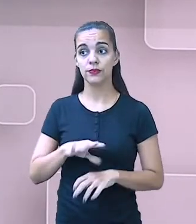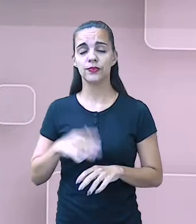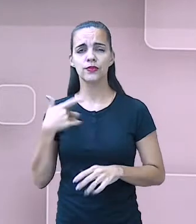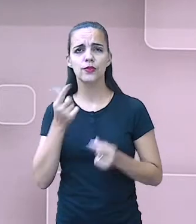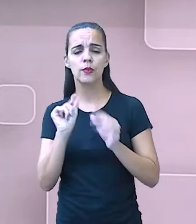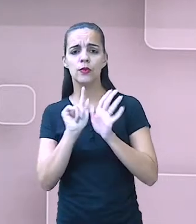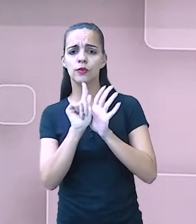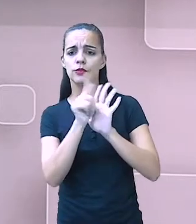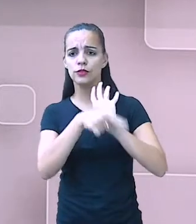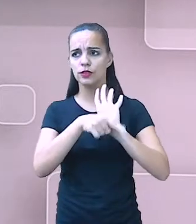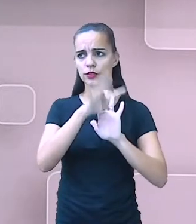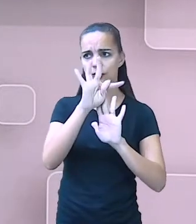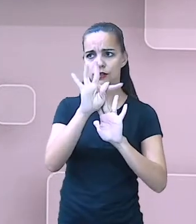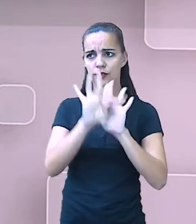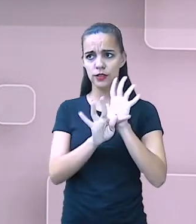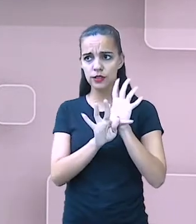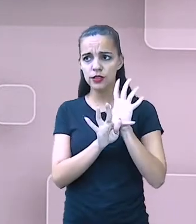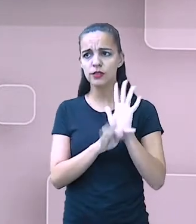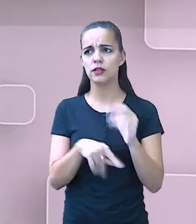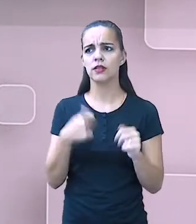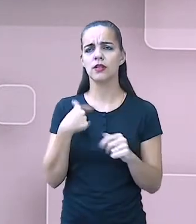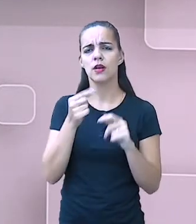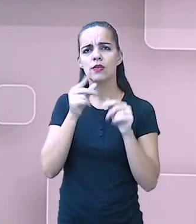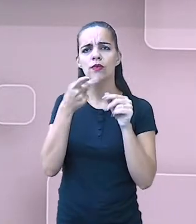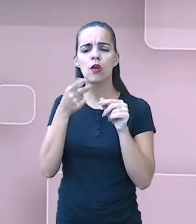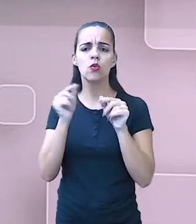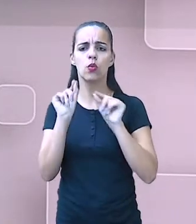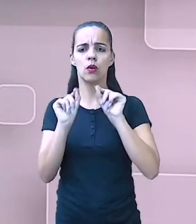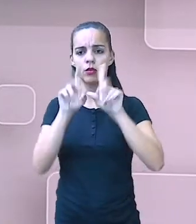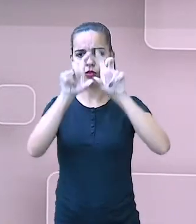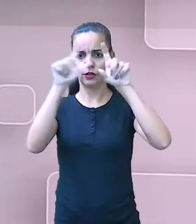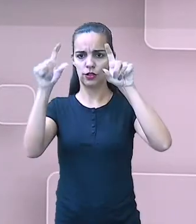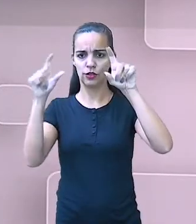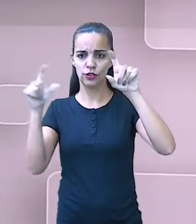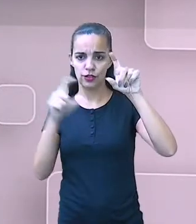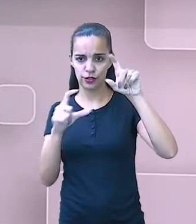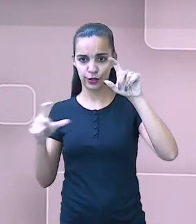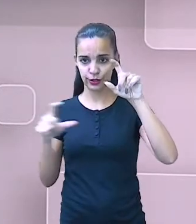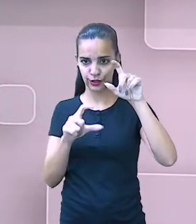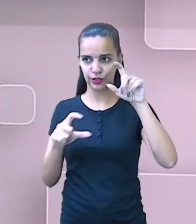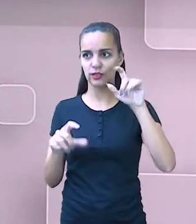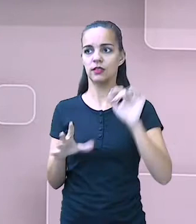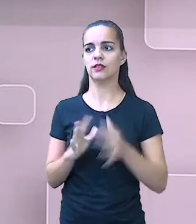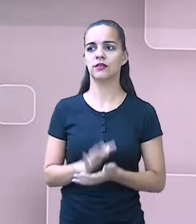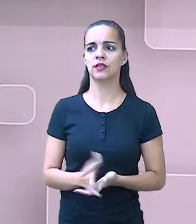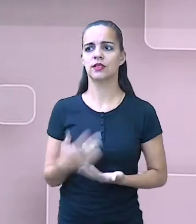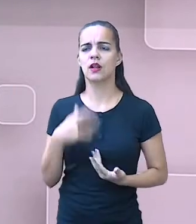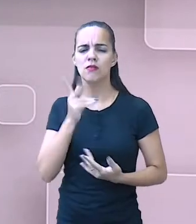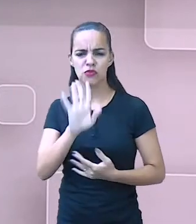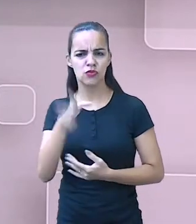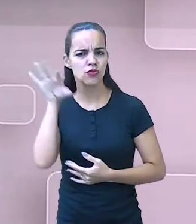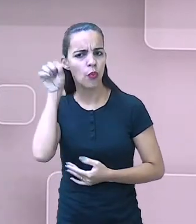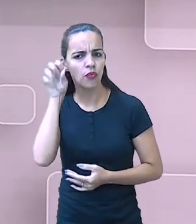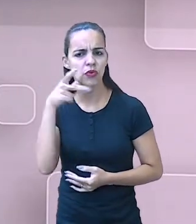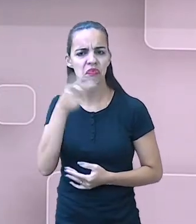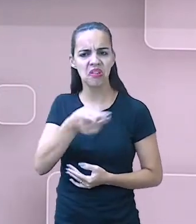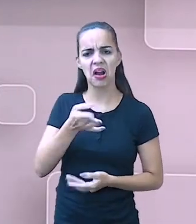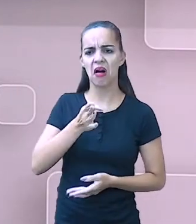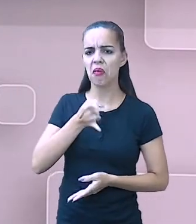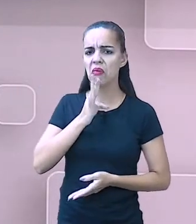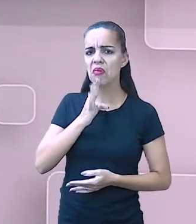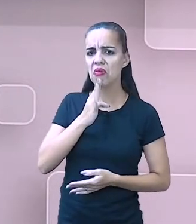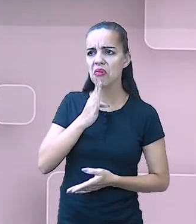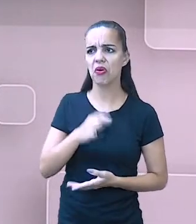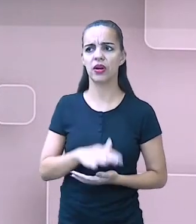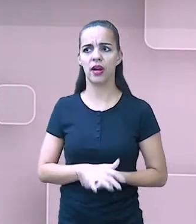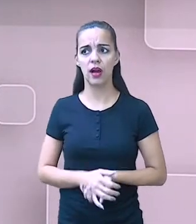textual muito divertido, são as tirinhas. Com certeza vocês já conhecem, já ouviram falar, já viram sobre